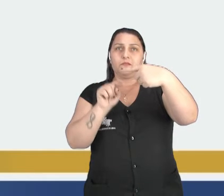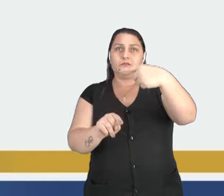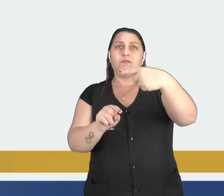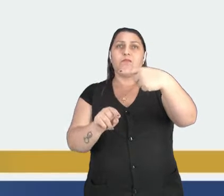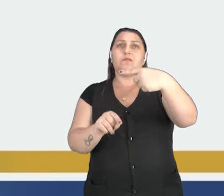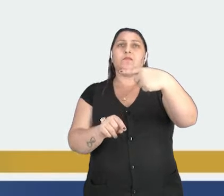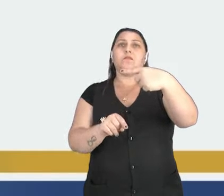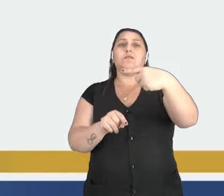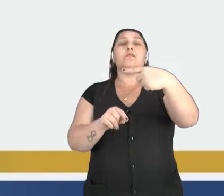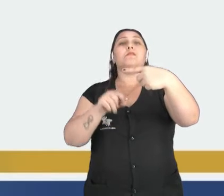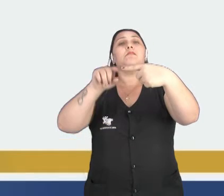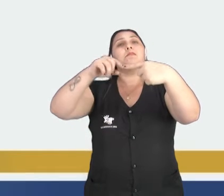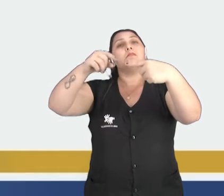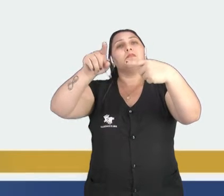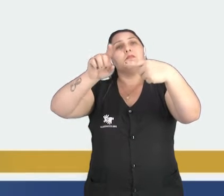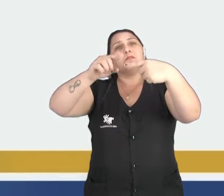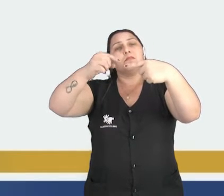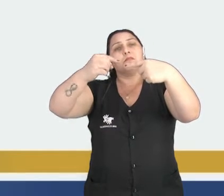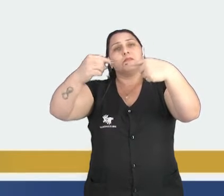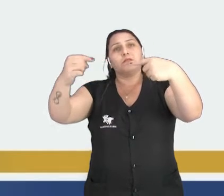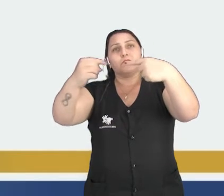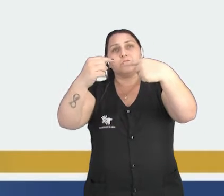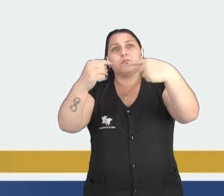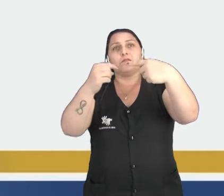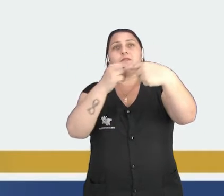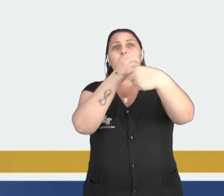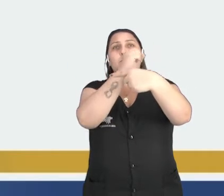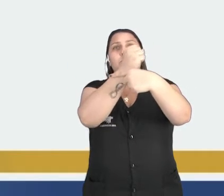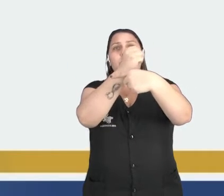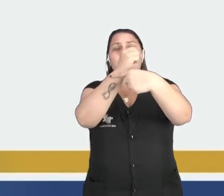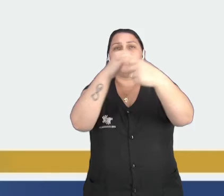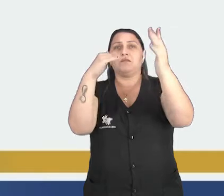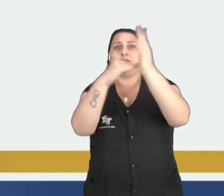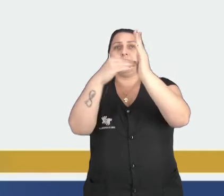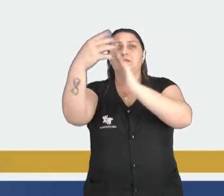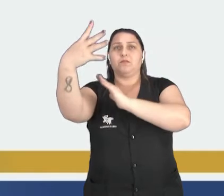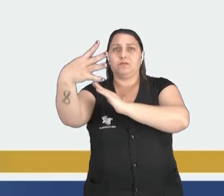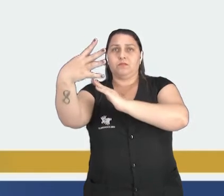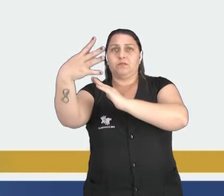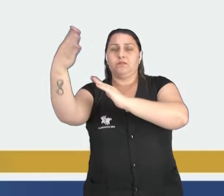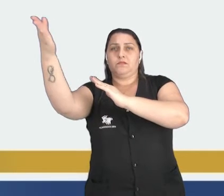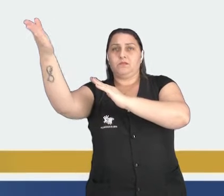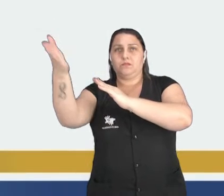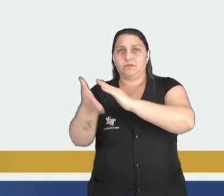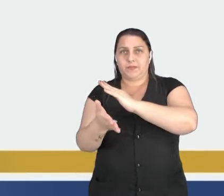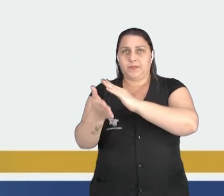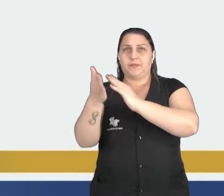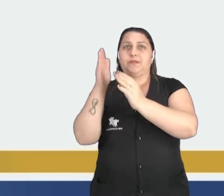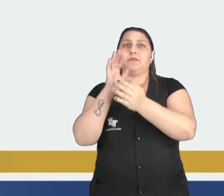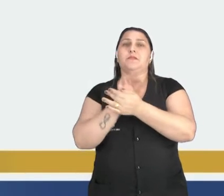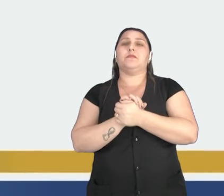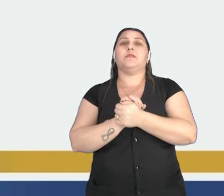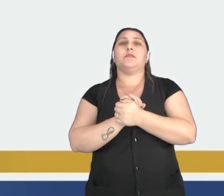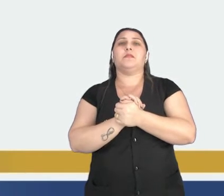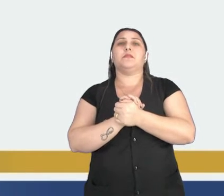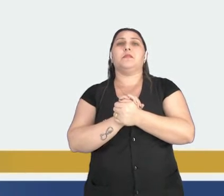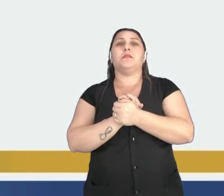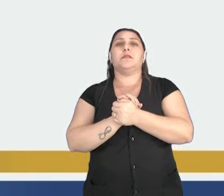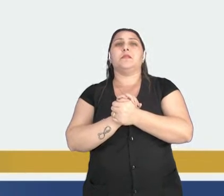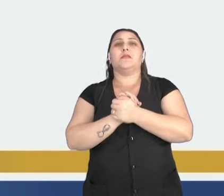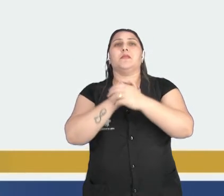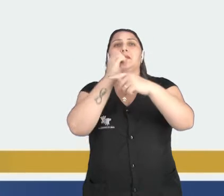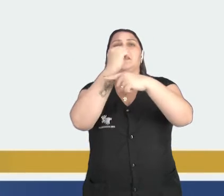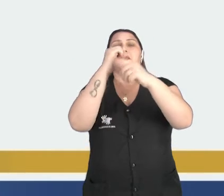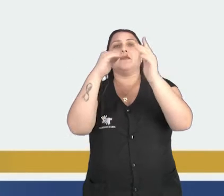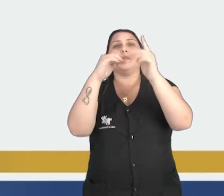4 fatorial, que é a subtração. Desenvolve o 8 até o 4. Aqui vai cancelar e vai sobrar